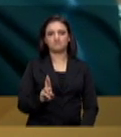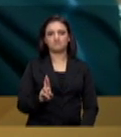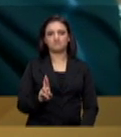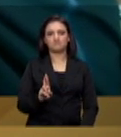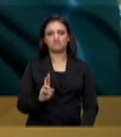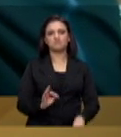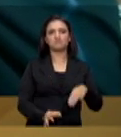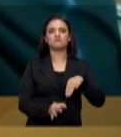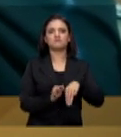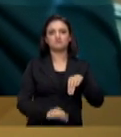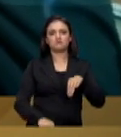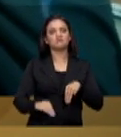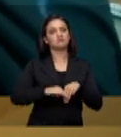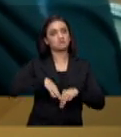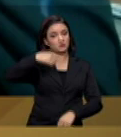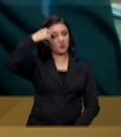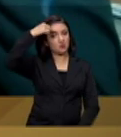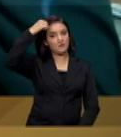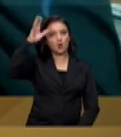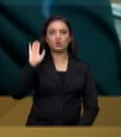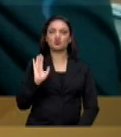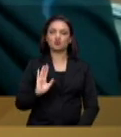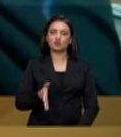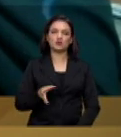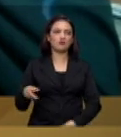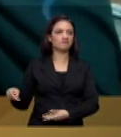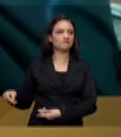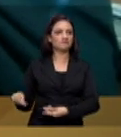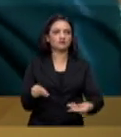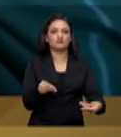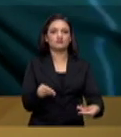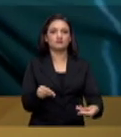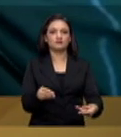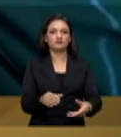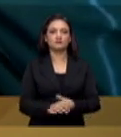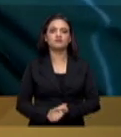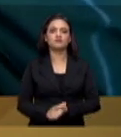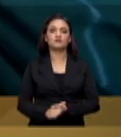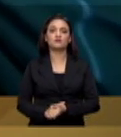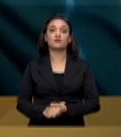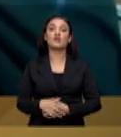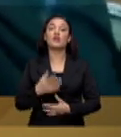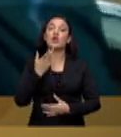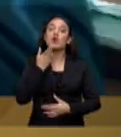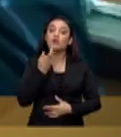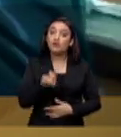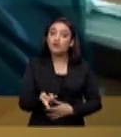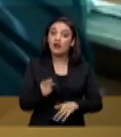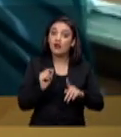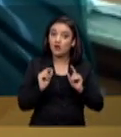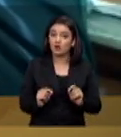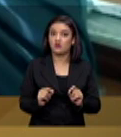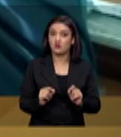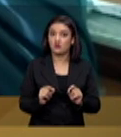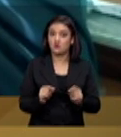concedida pelo ministro Luiz Roberto Barroso. E vou reafirmar uma profissão de